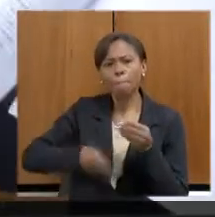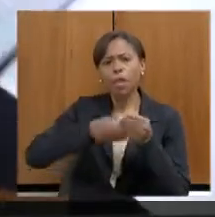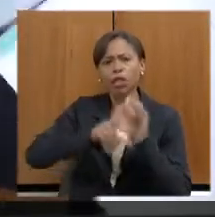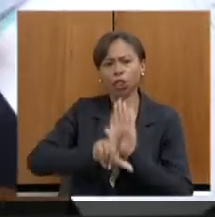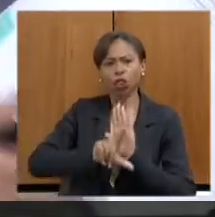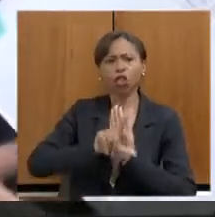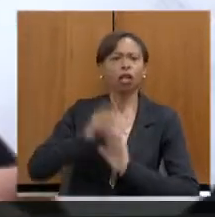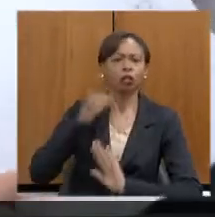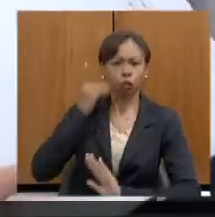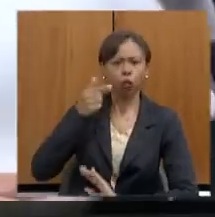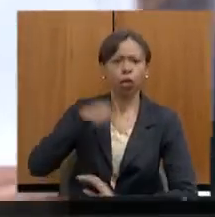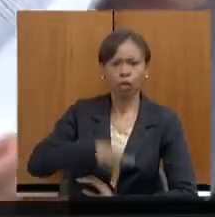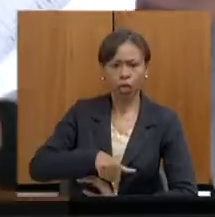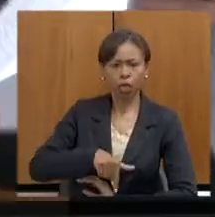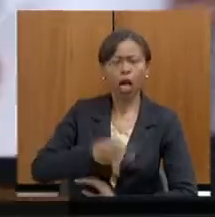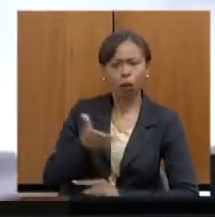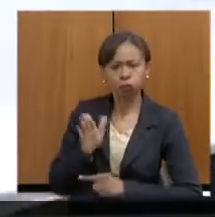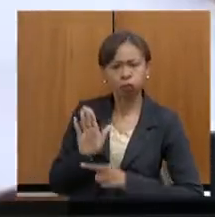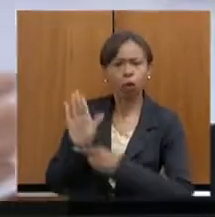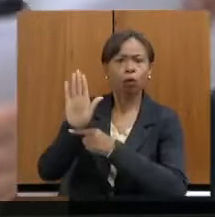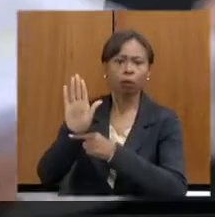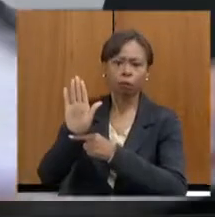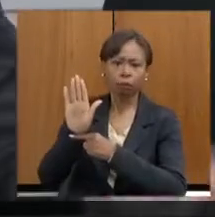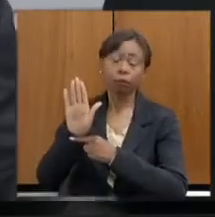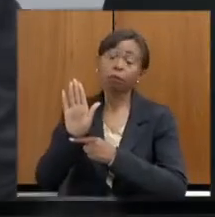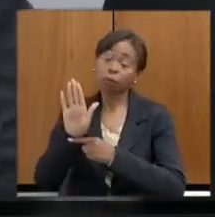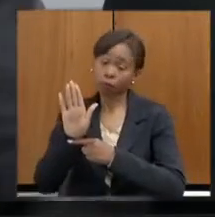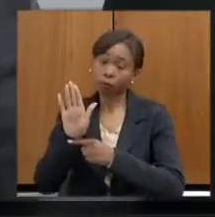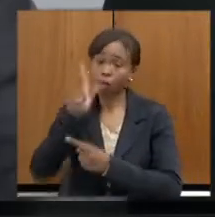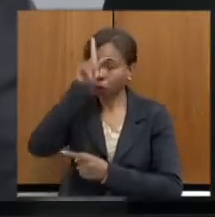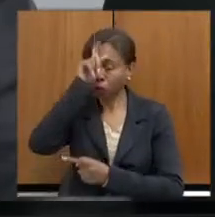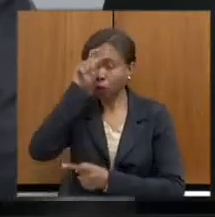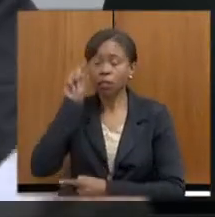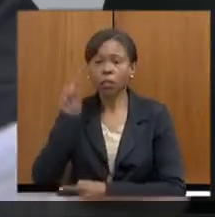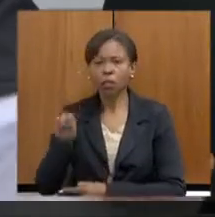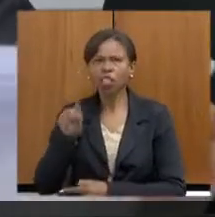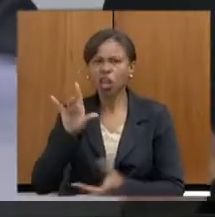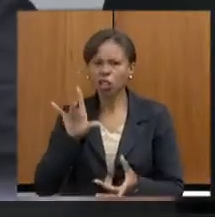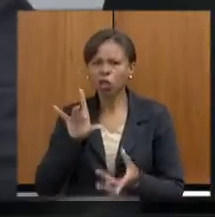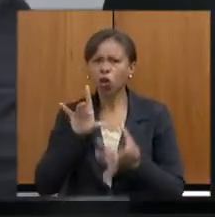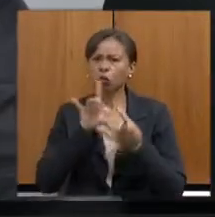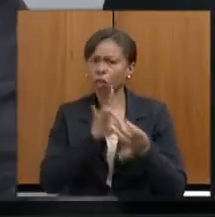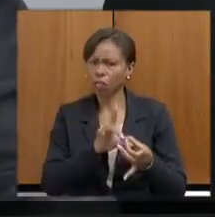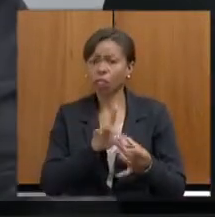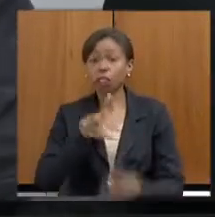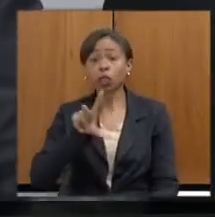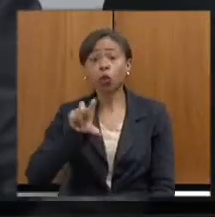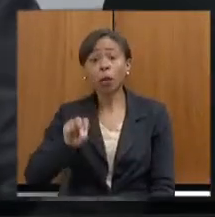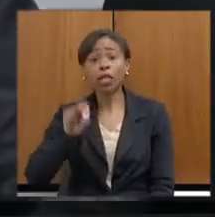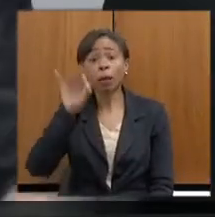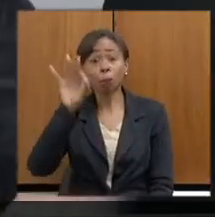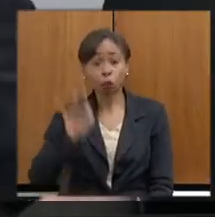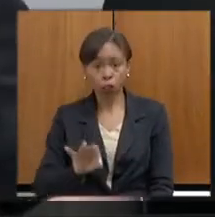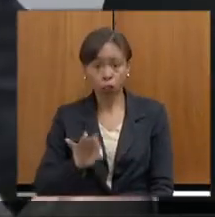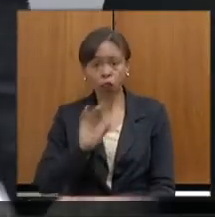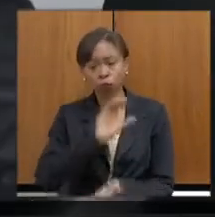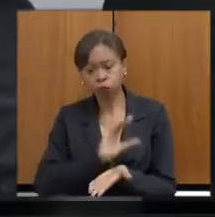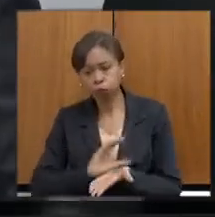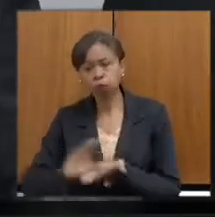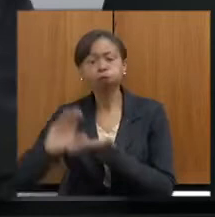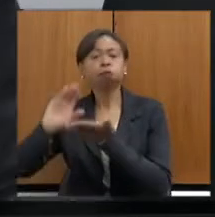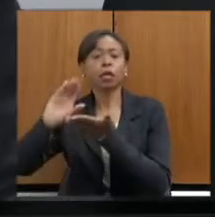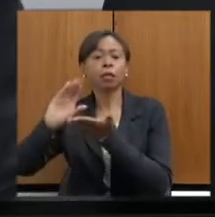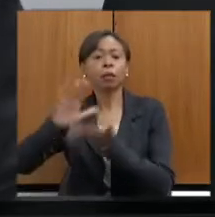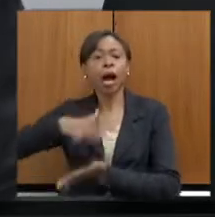diretamente tá praticamente a parte vinculada nossas emendas e cinquenta por cento delas é totalmente